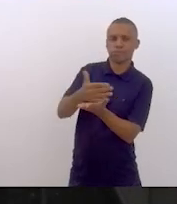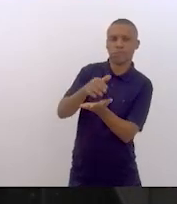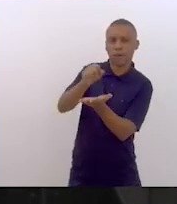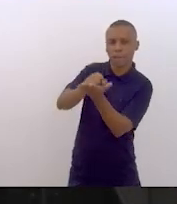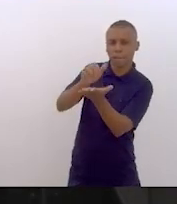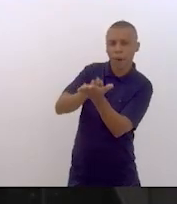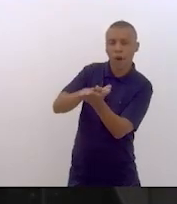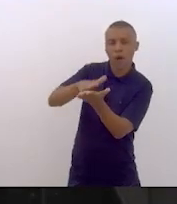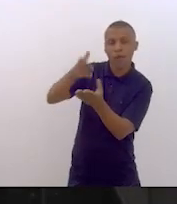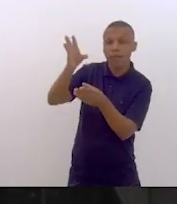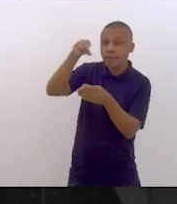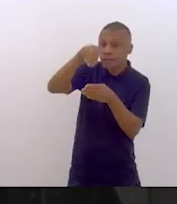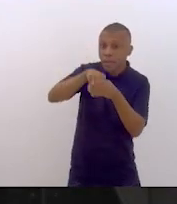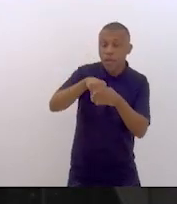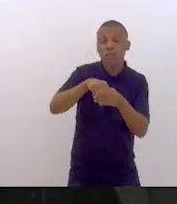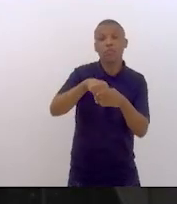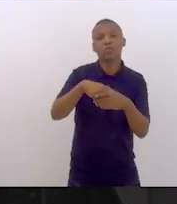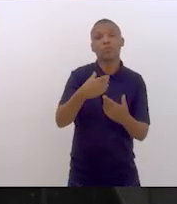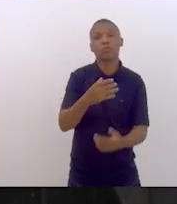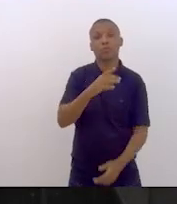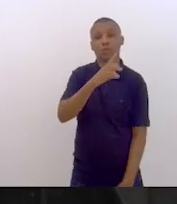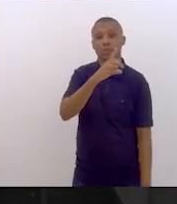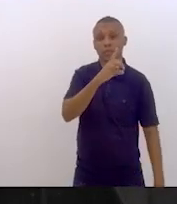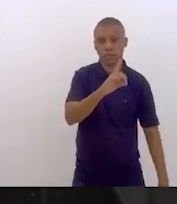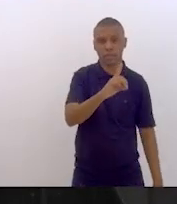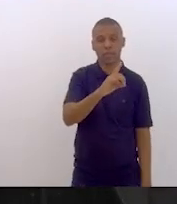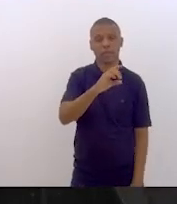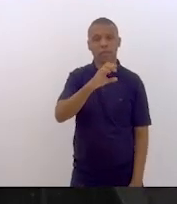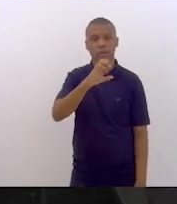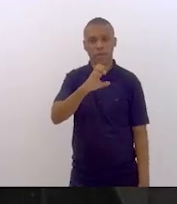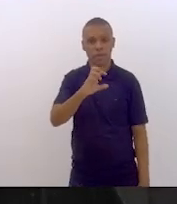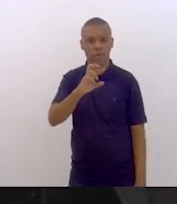Departamento de Estradas de Rodagem